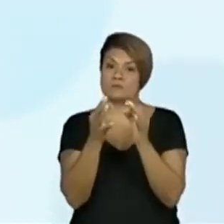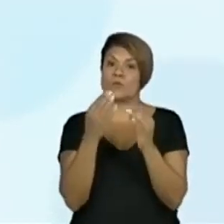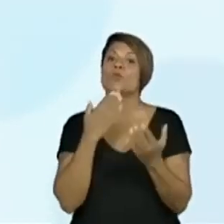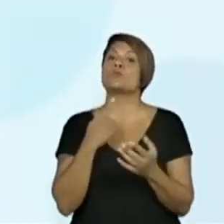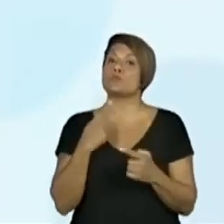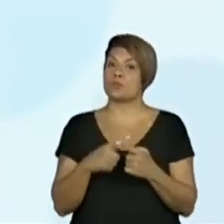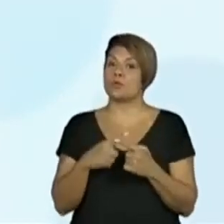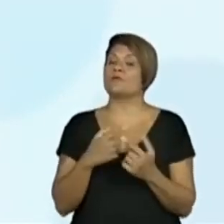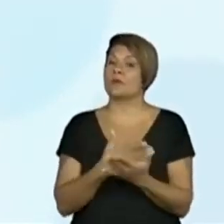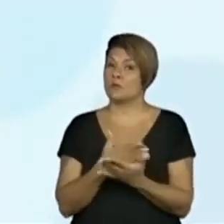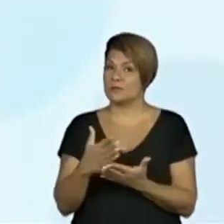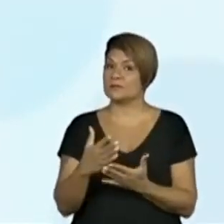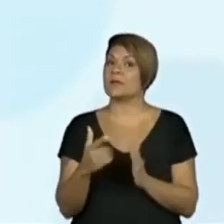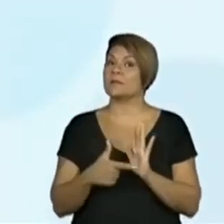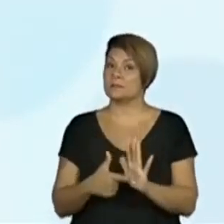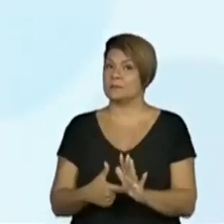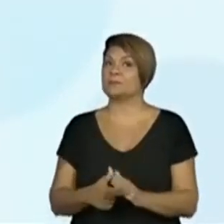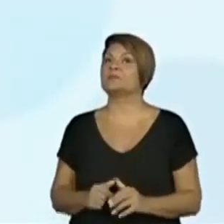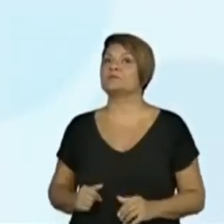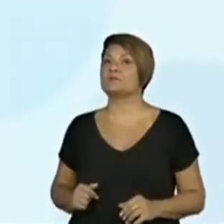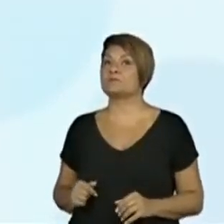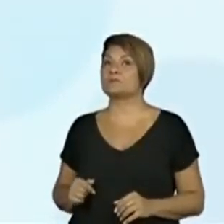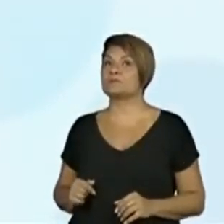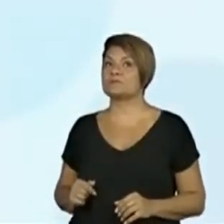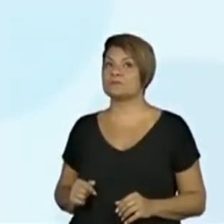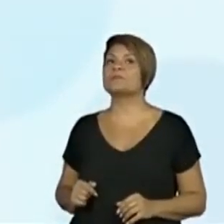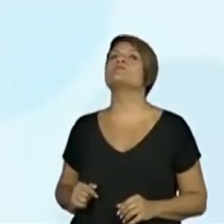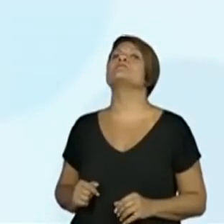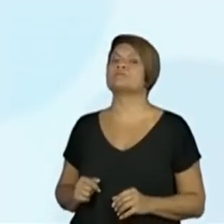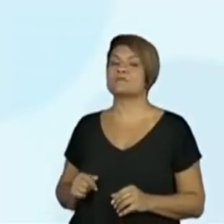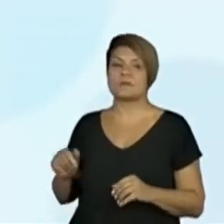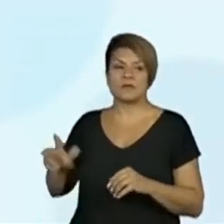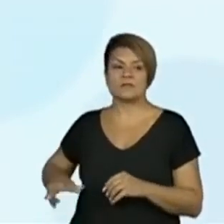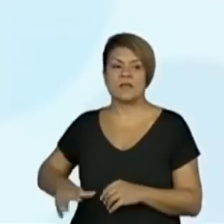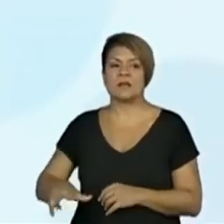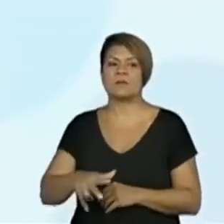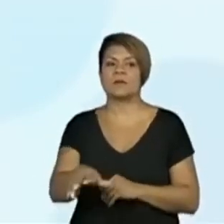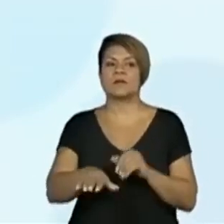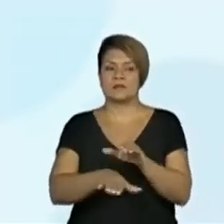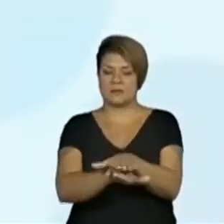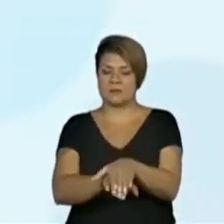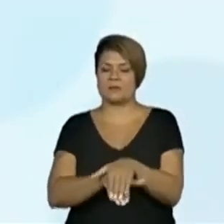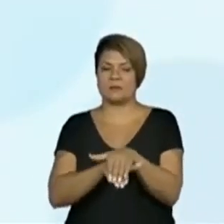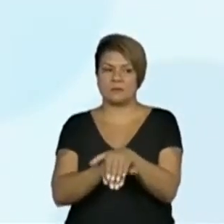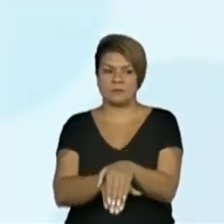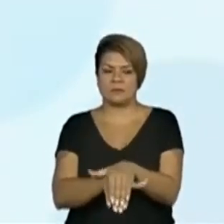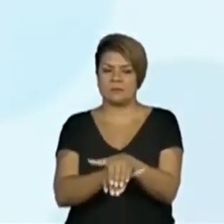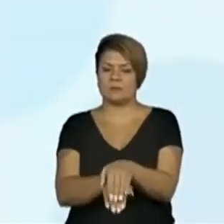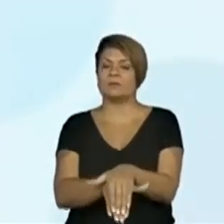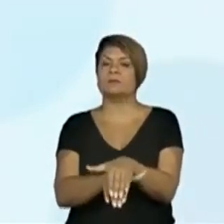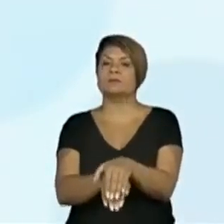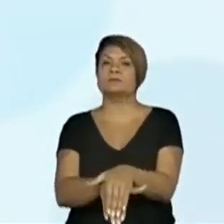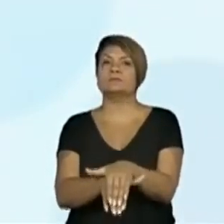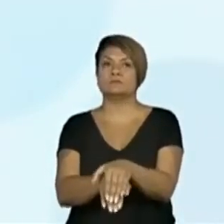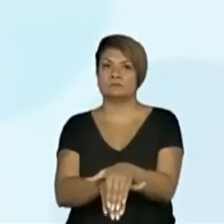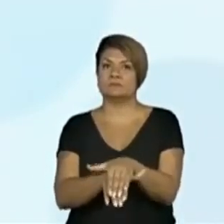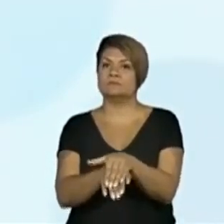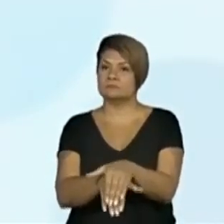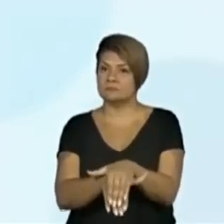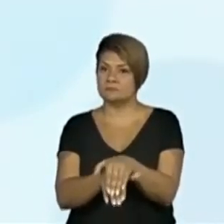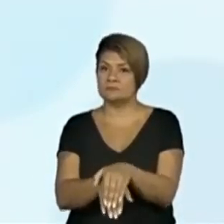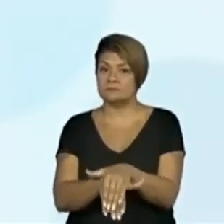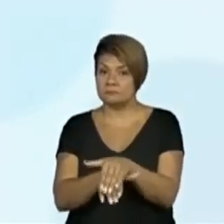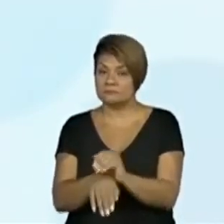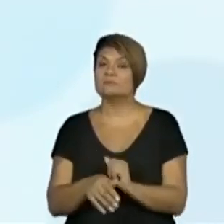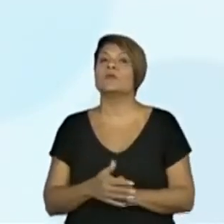começar a aparecer os seres. Olha só, salamandra, ó, foi a primeira que apareceu, aquática, tenho as tartarugas